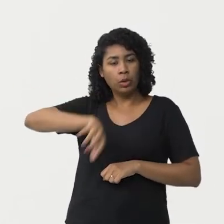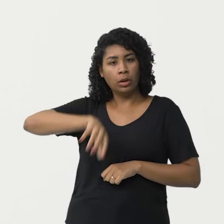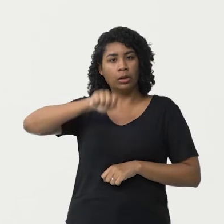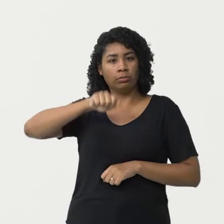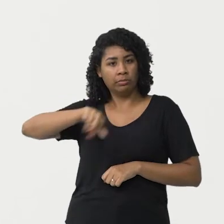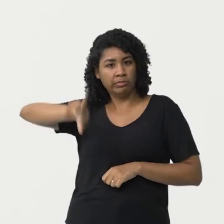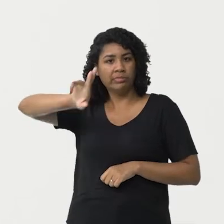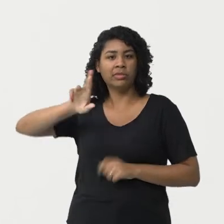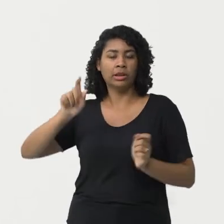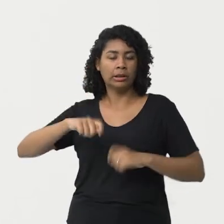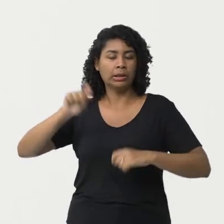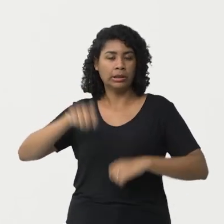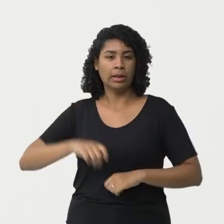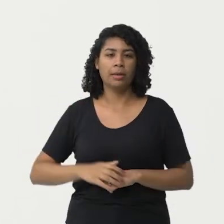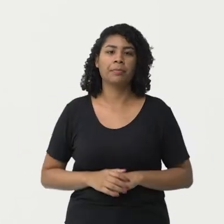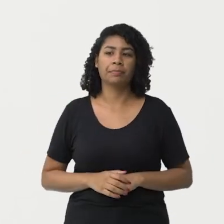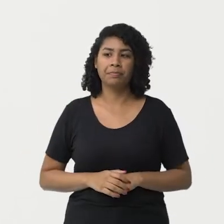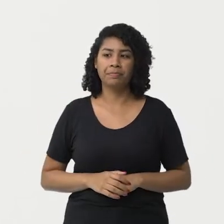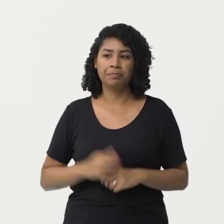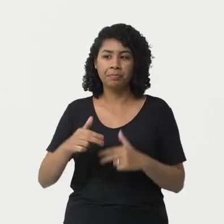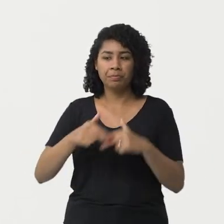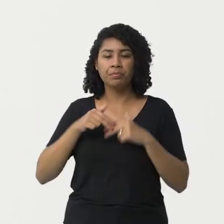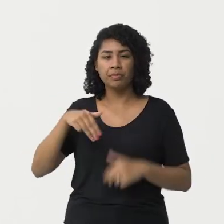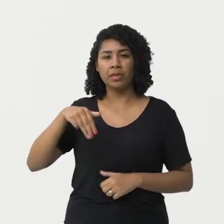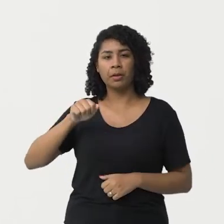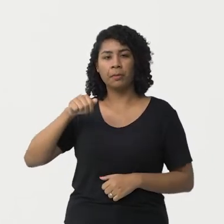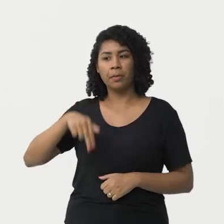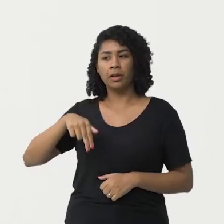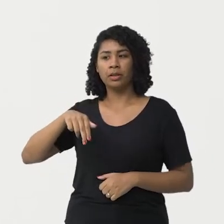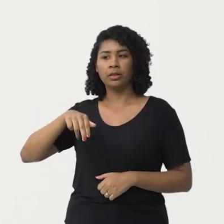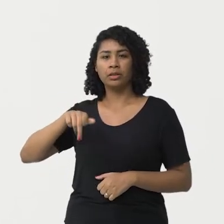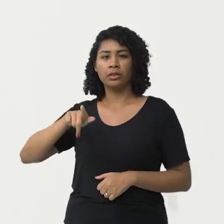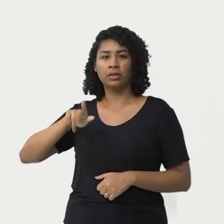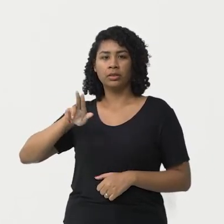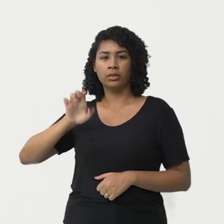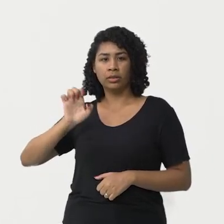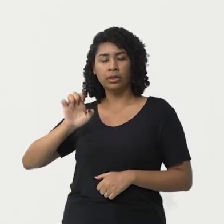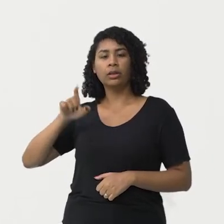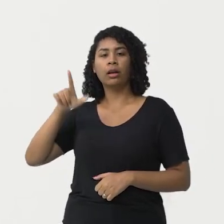expostas. Tá? Os mangues são encontrados em regiões